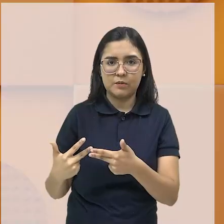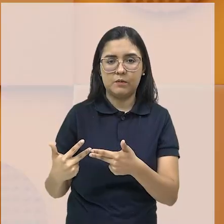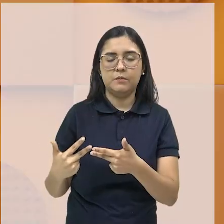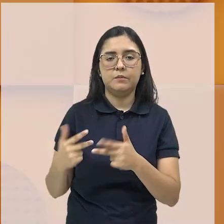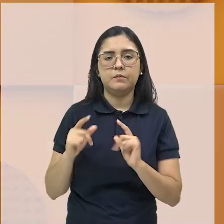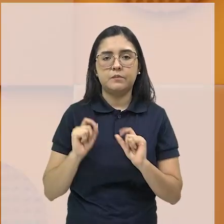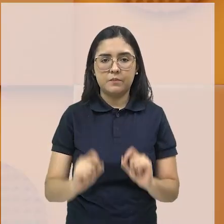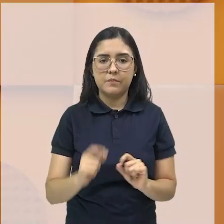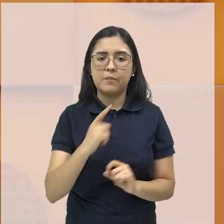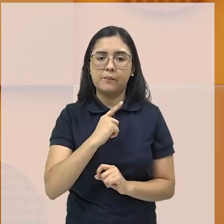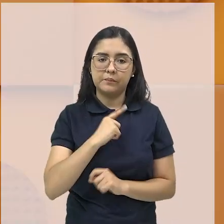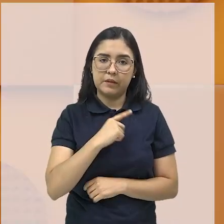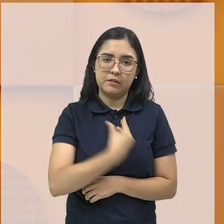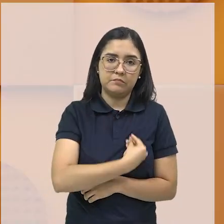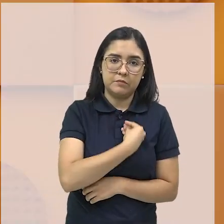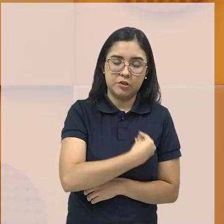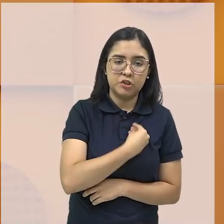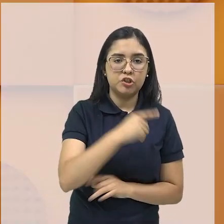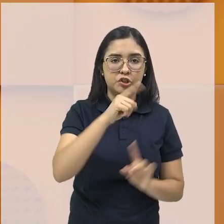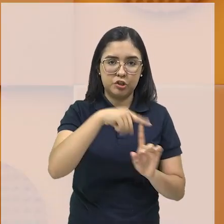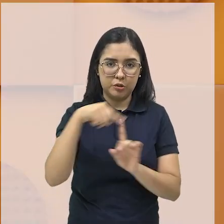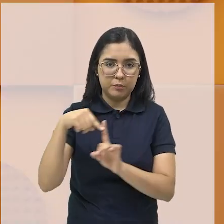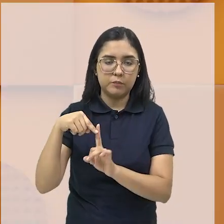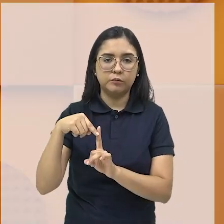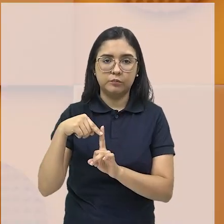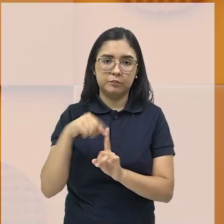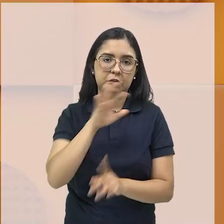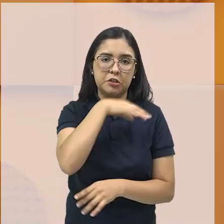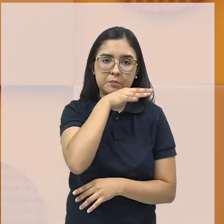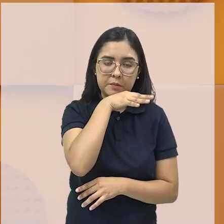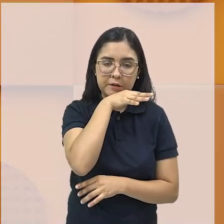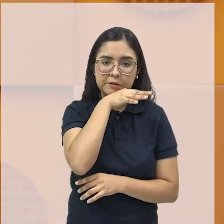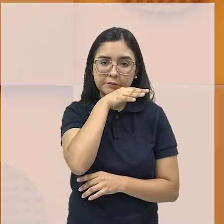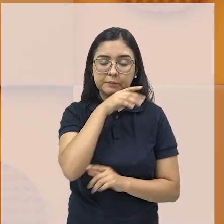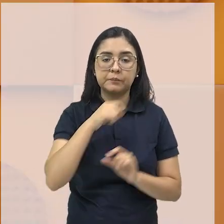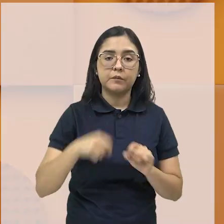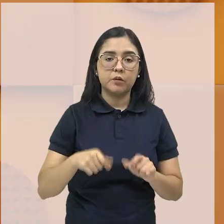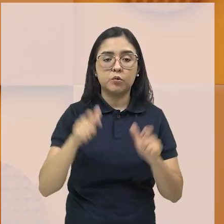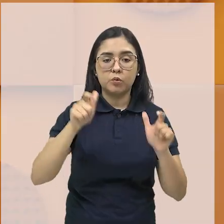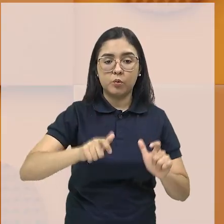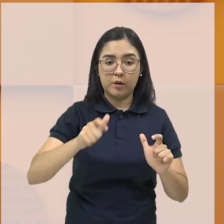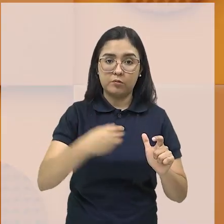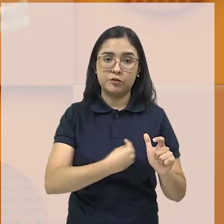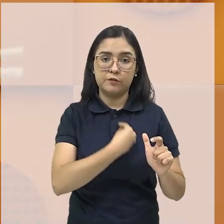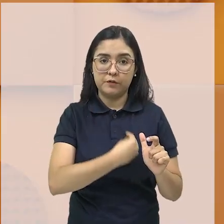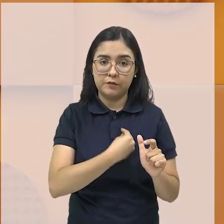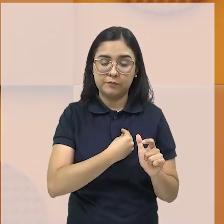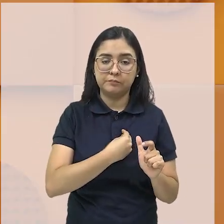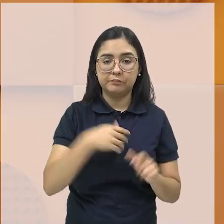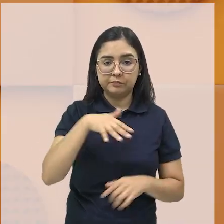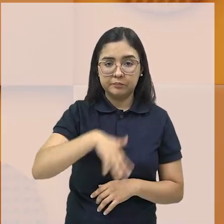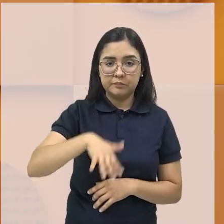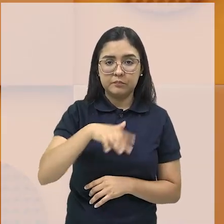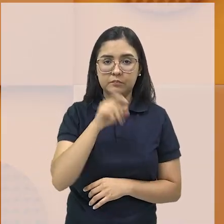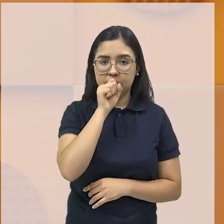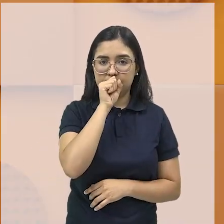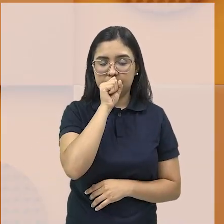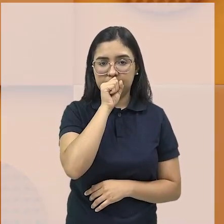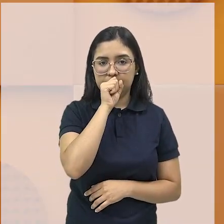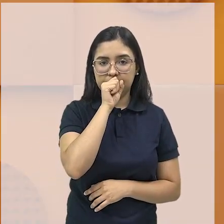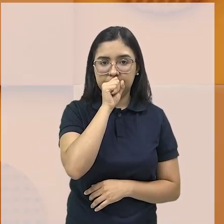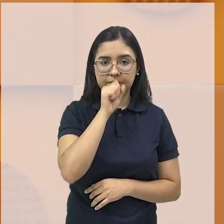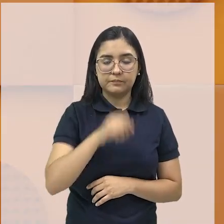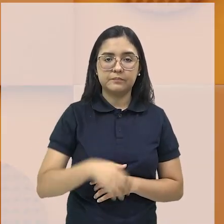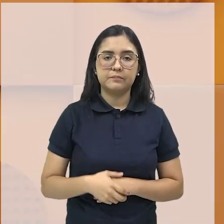aonde existem seres, existem espécies que, diante do meio em que estão, né, dependendo muito do meio em que estão, elas